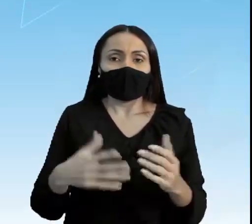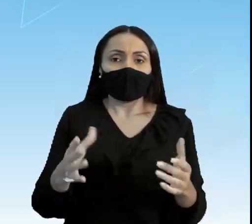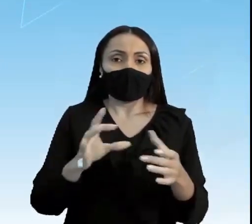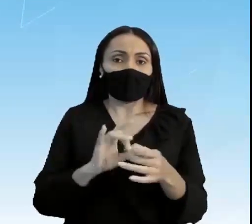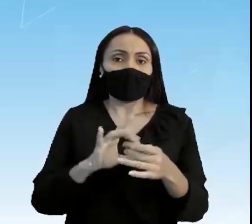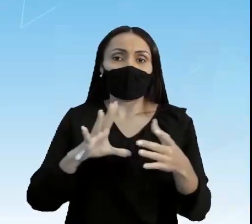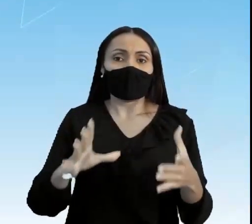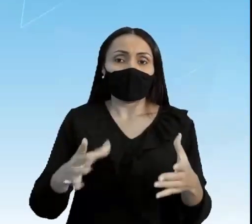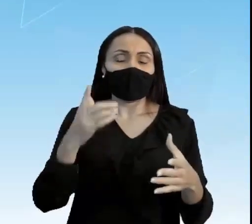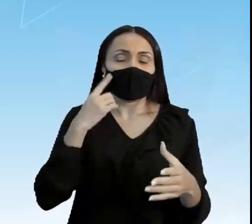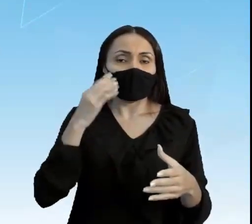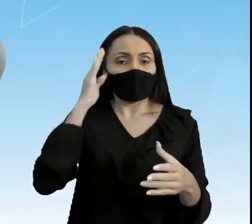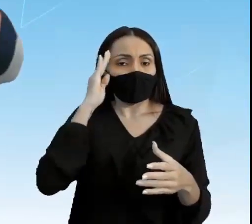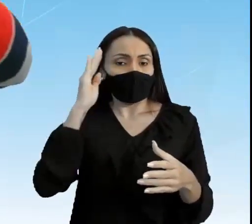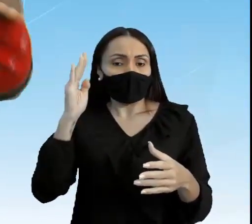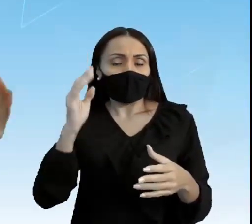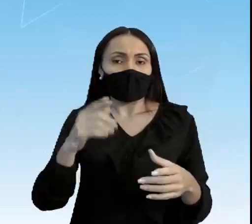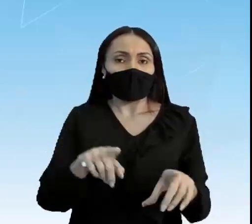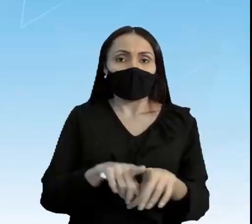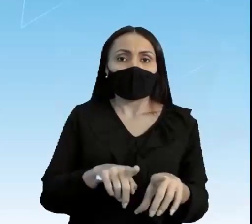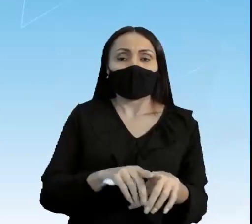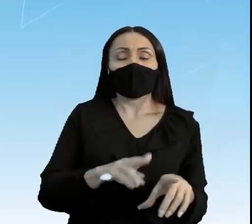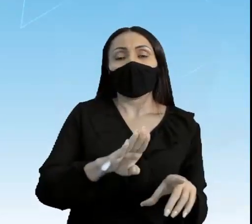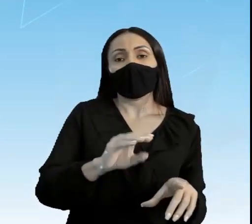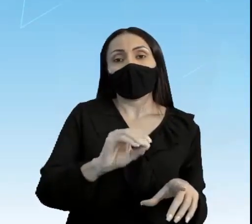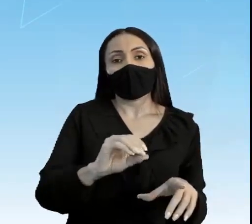Libertação, sob o comando de quem? Simão Bolívar,